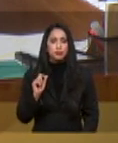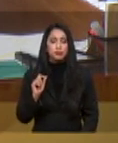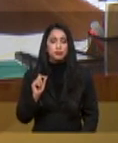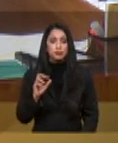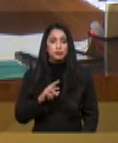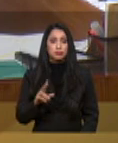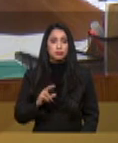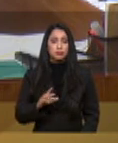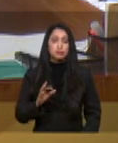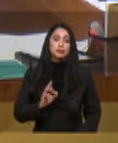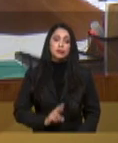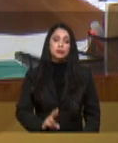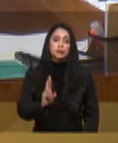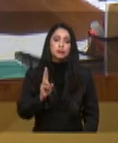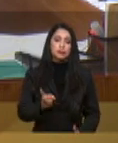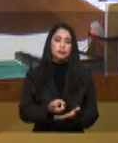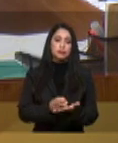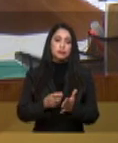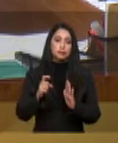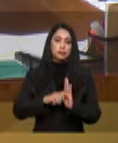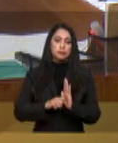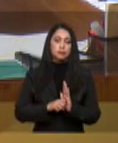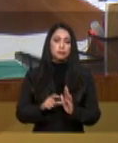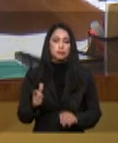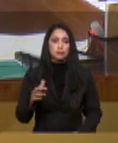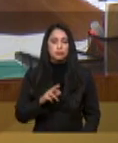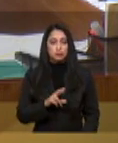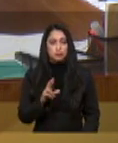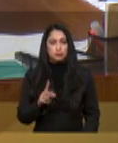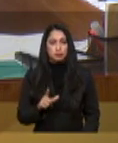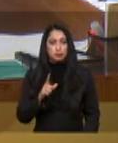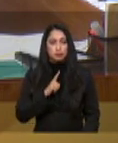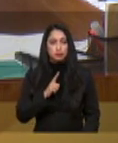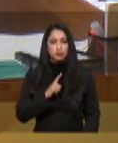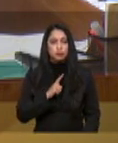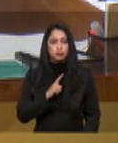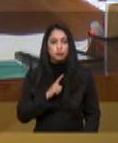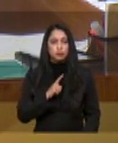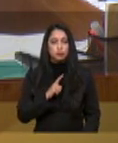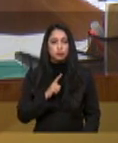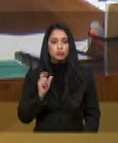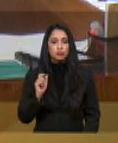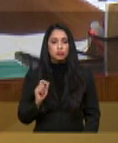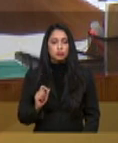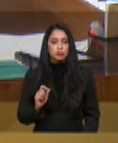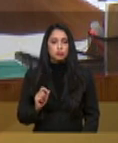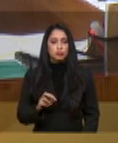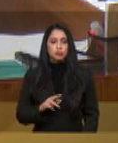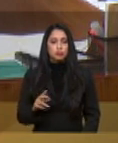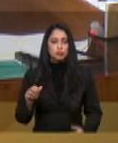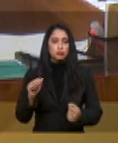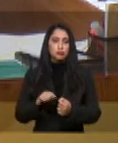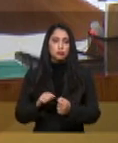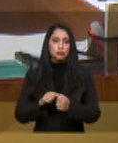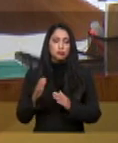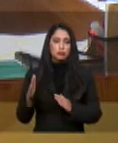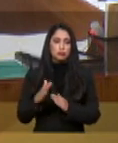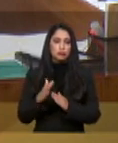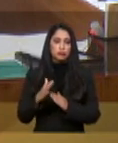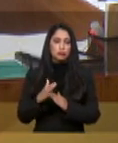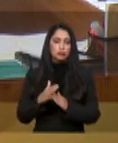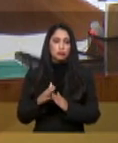dita representação tributária, se, por outros meios, tem conhecimento do lançamento definitivo. Não configurada qualquer limitação à